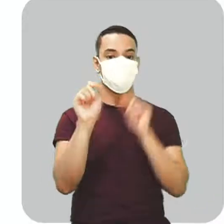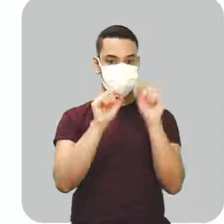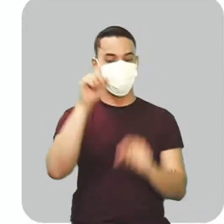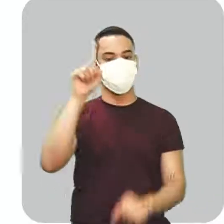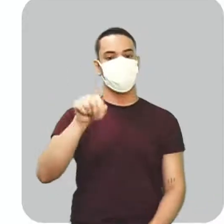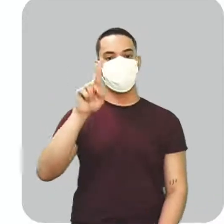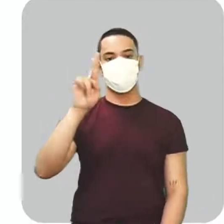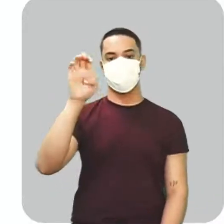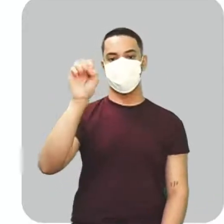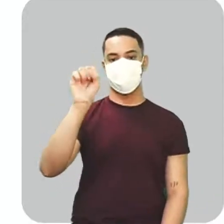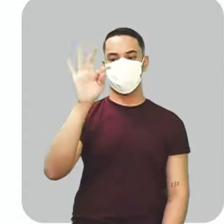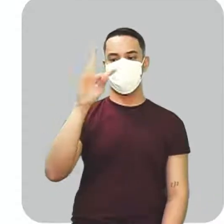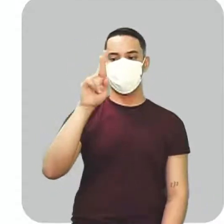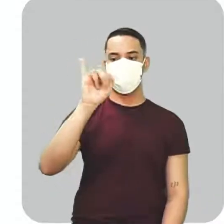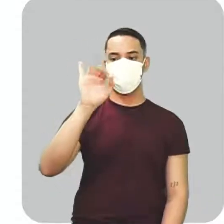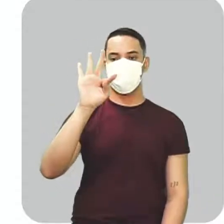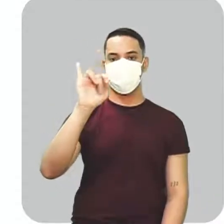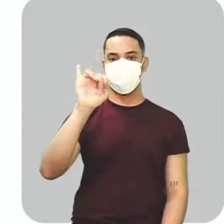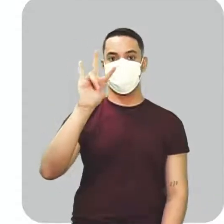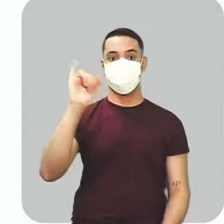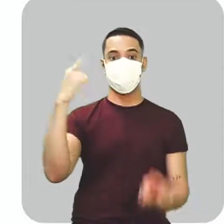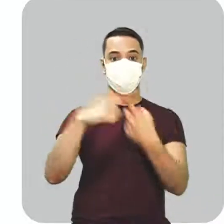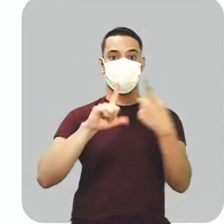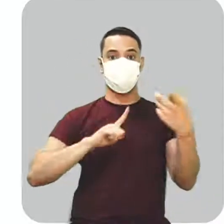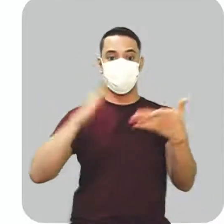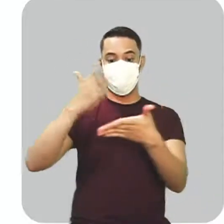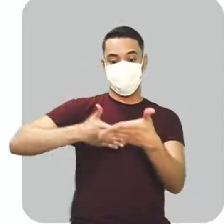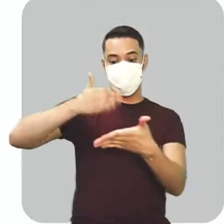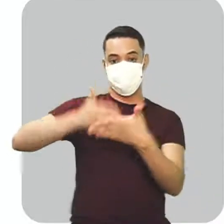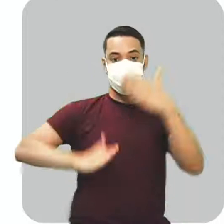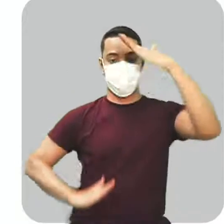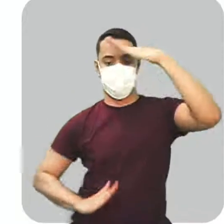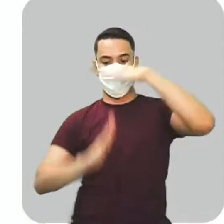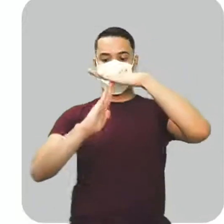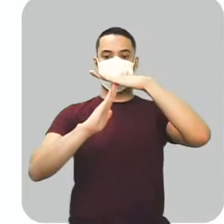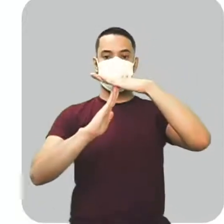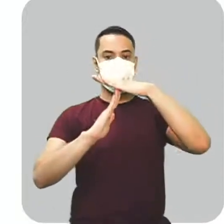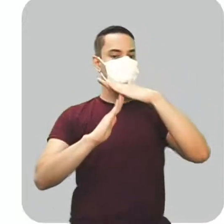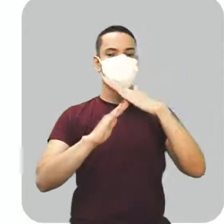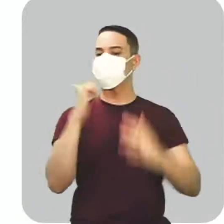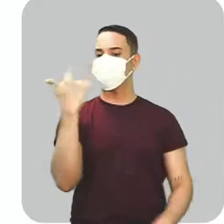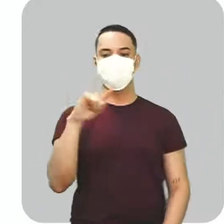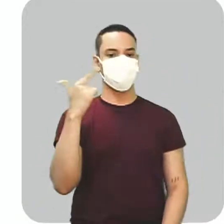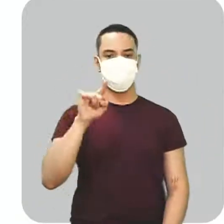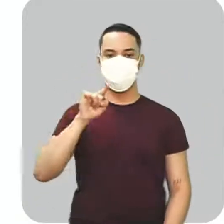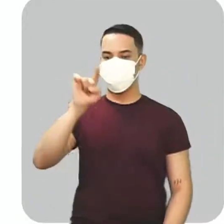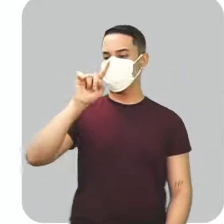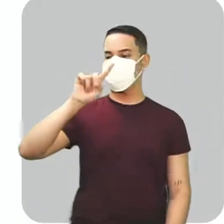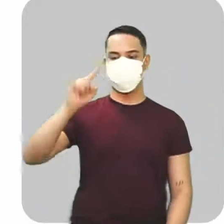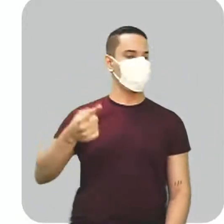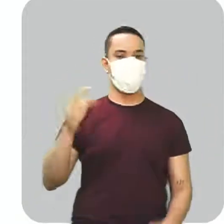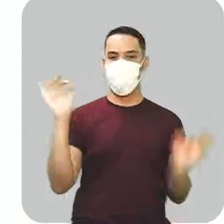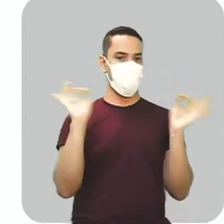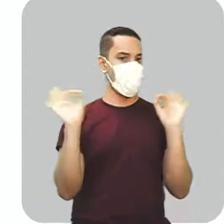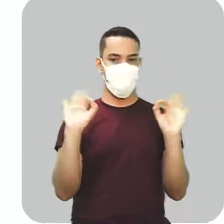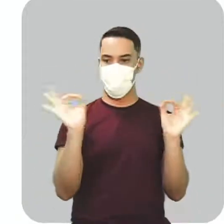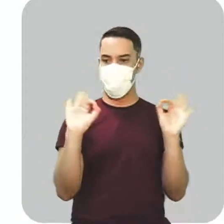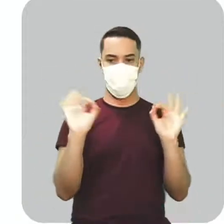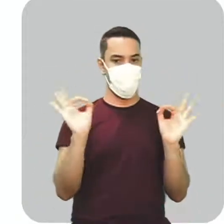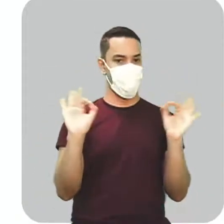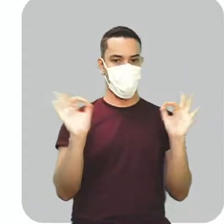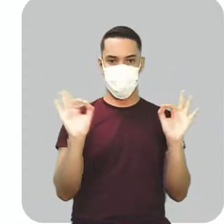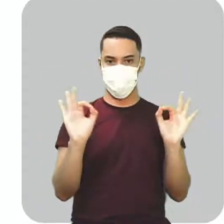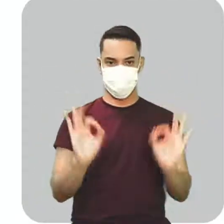restritiva. Restritiva te limita, tá limitando ali. Então, não tem pontuação, tá bom? Não